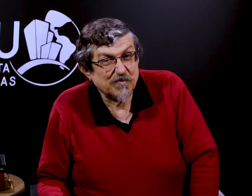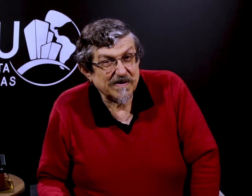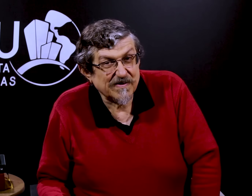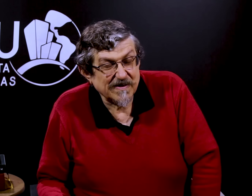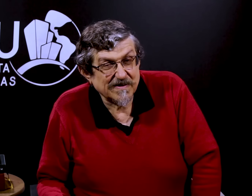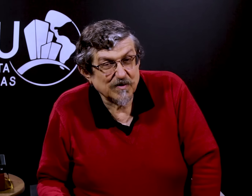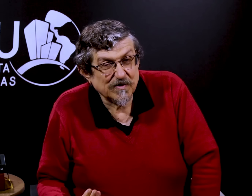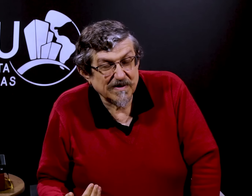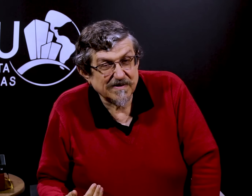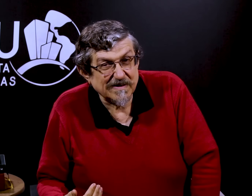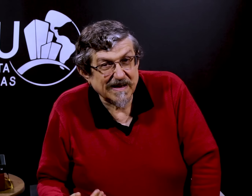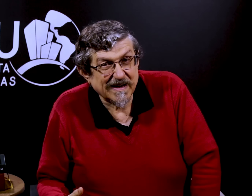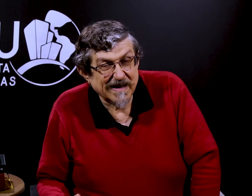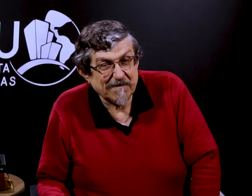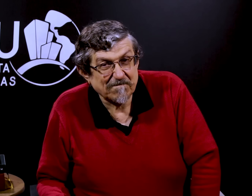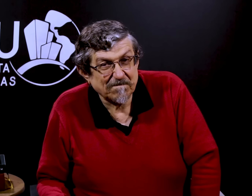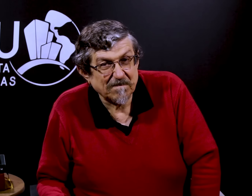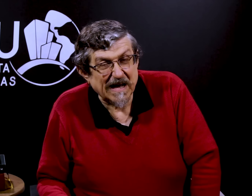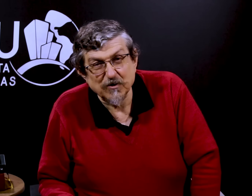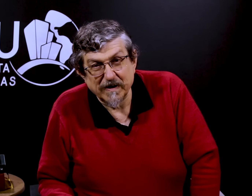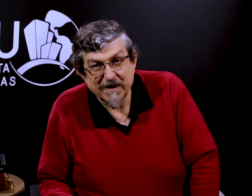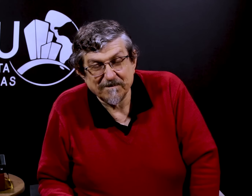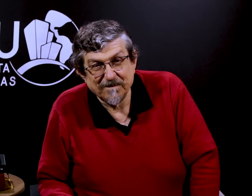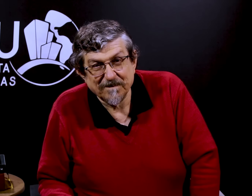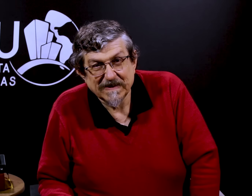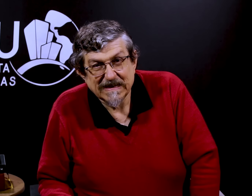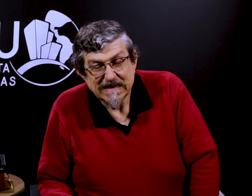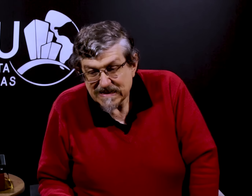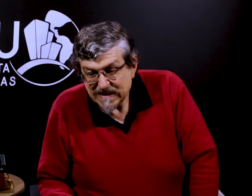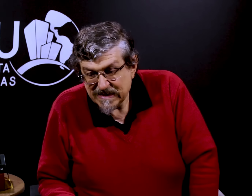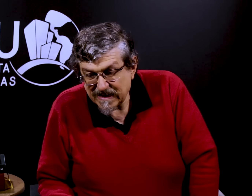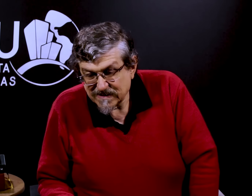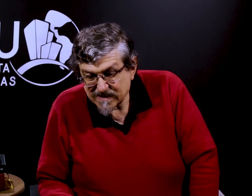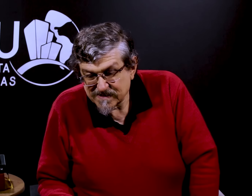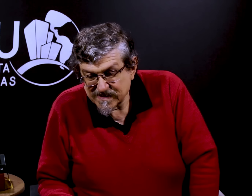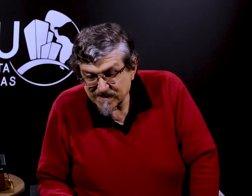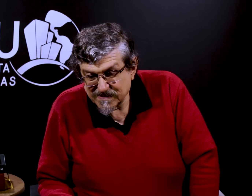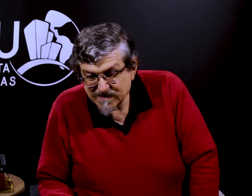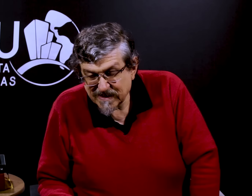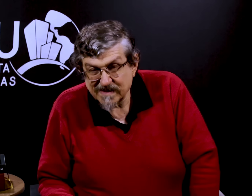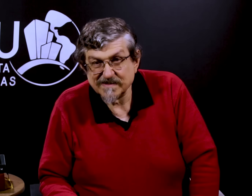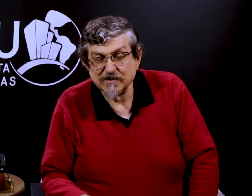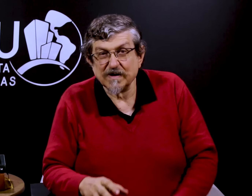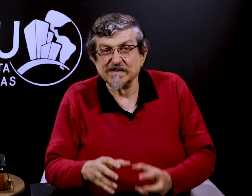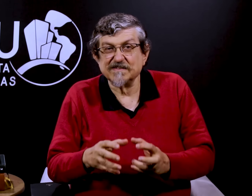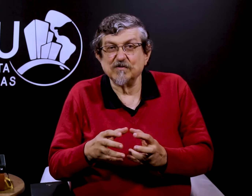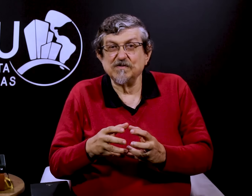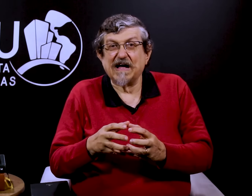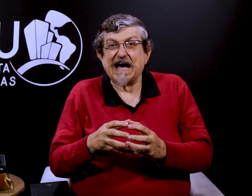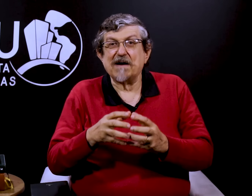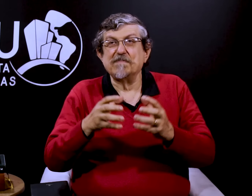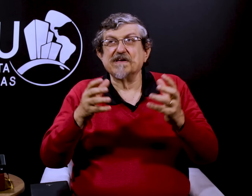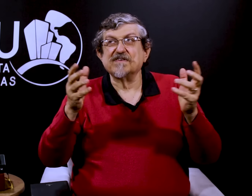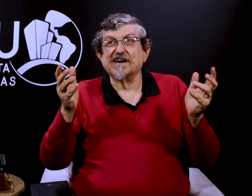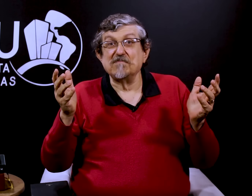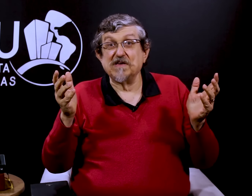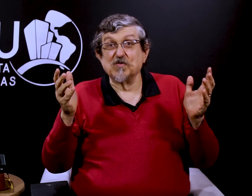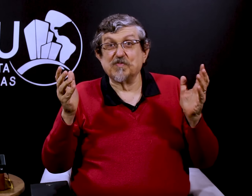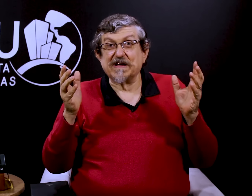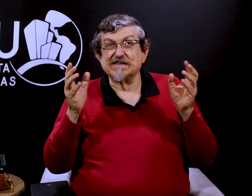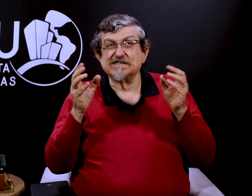Deus precisa nos ensinar a adorar. E é interessante que essa adoração abre